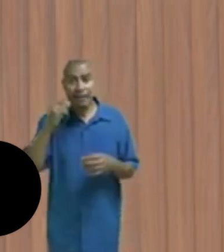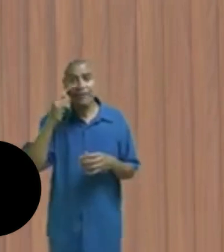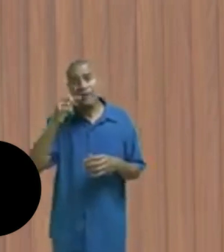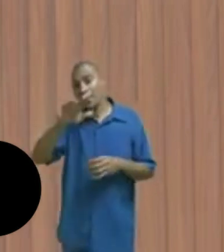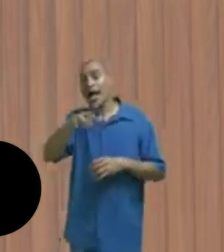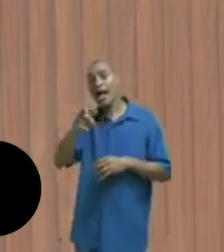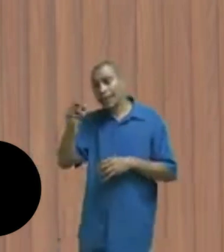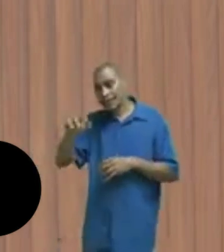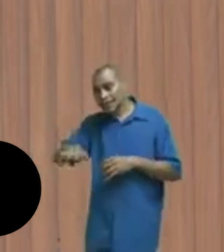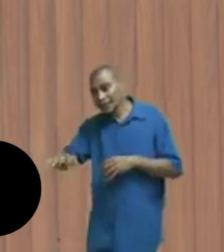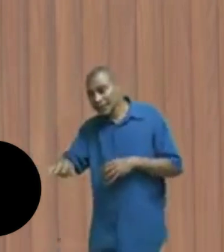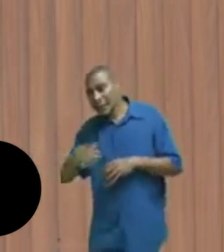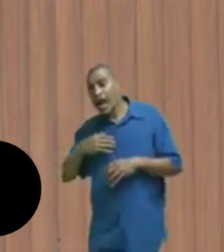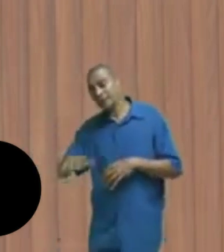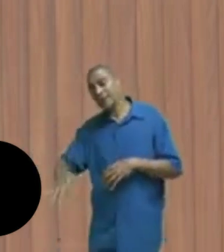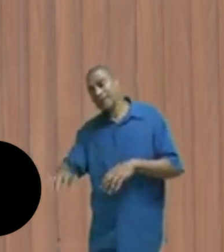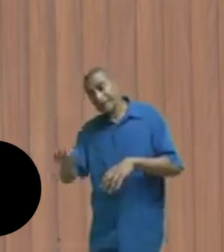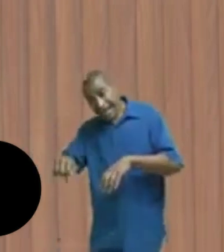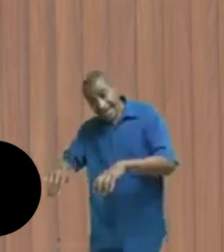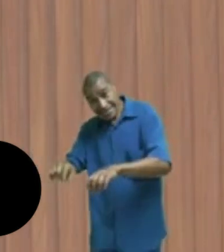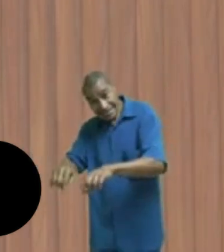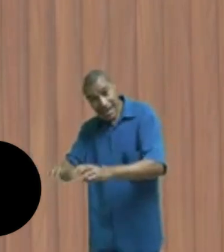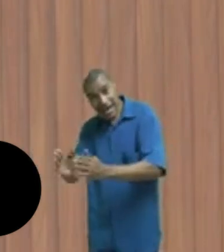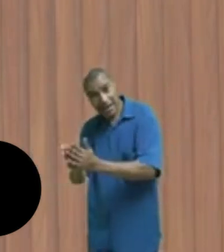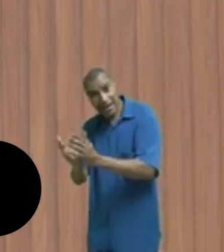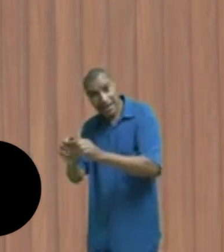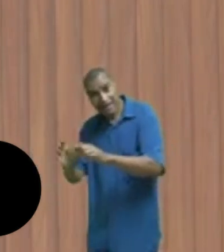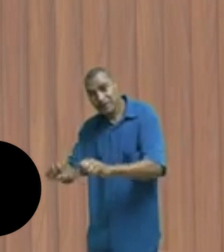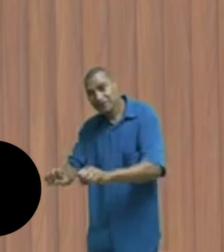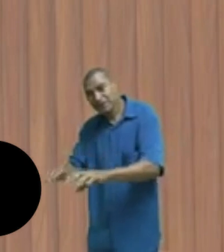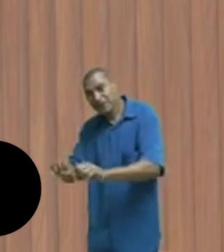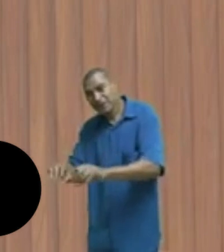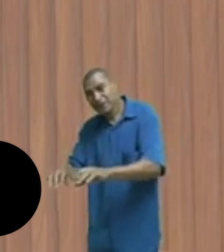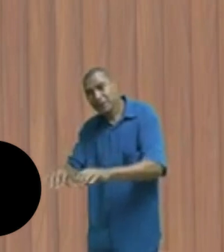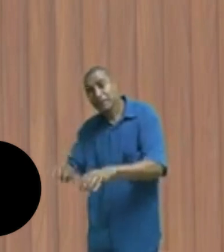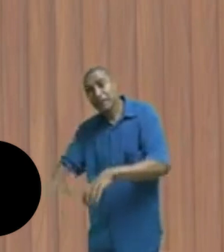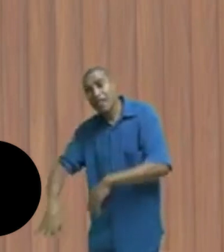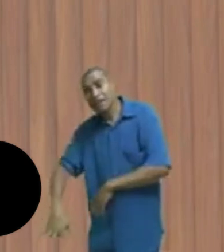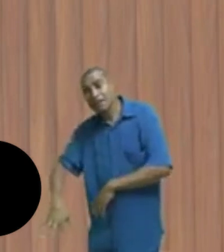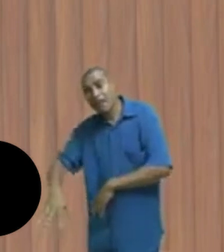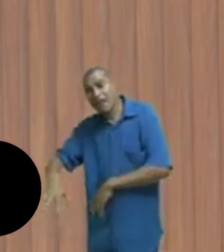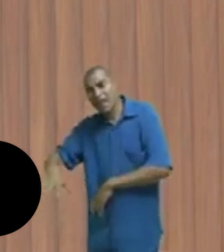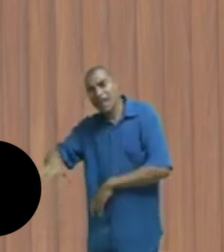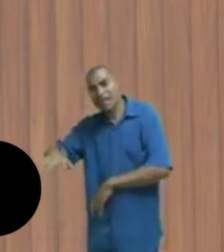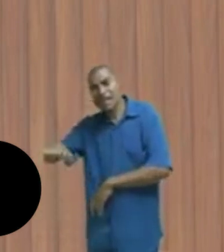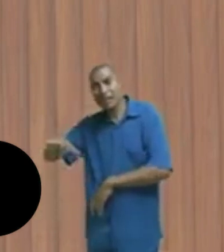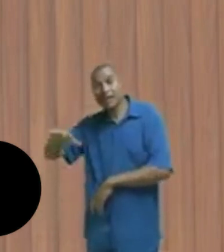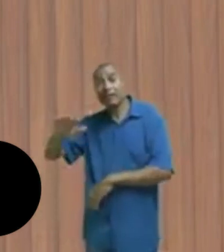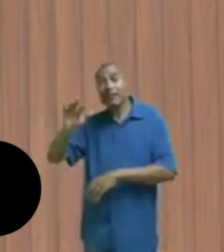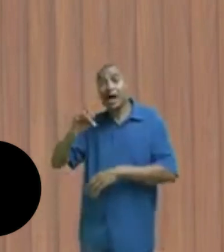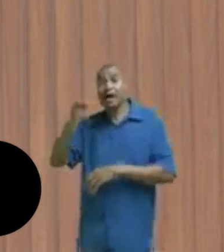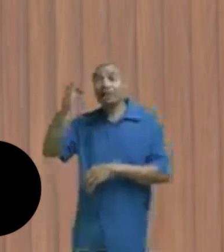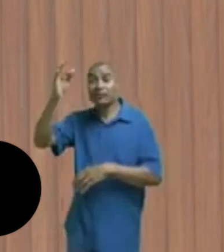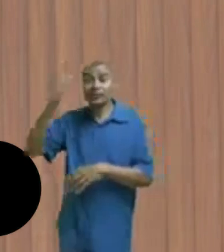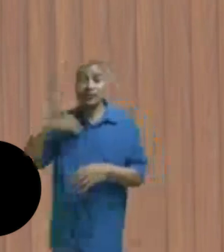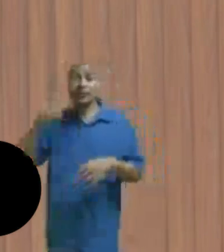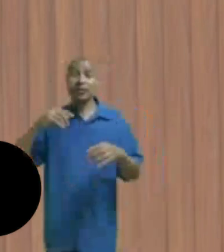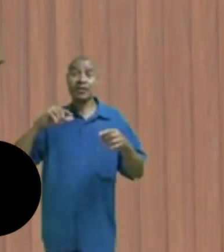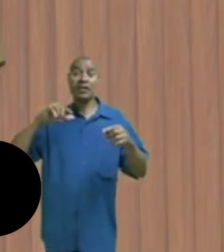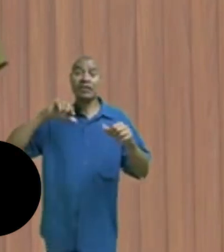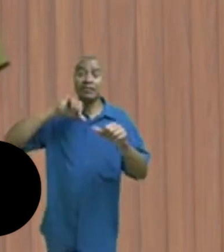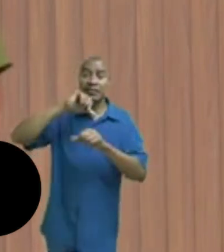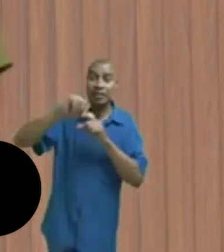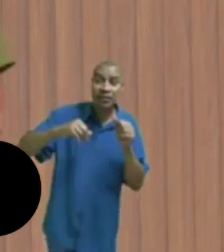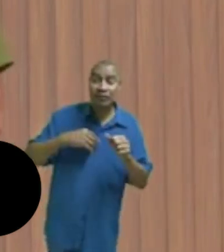pouco vira obreira, vira líder, está pregando aqui. Há casos e casos na história, no tempo, no espaço, de